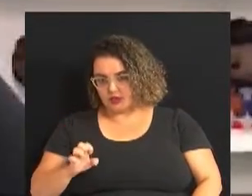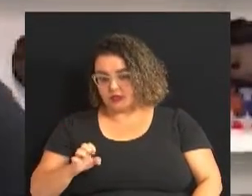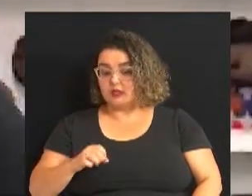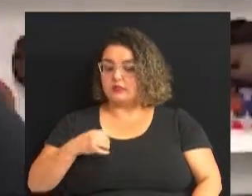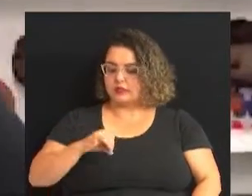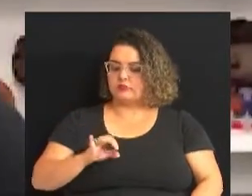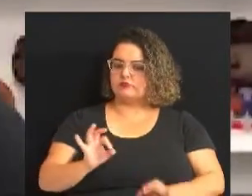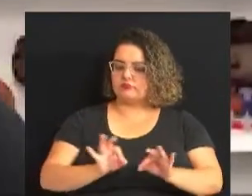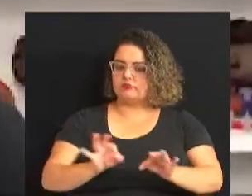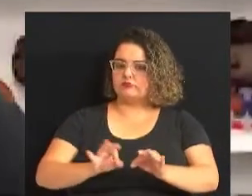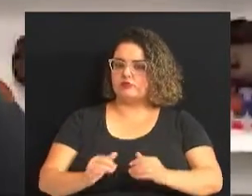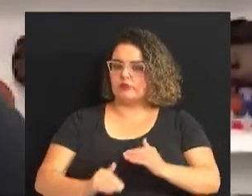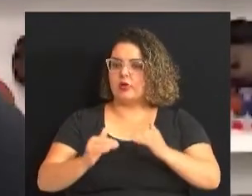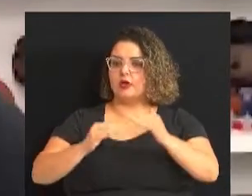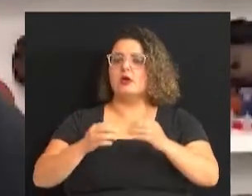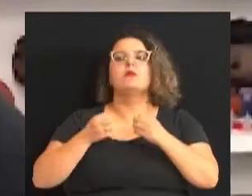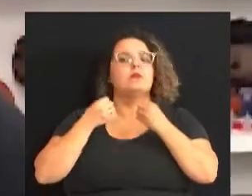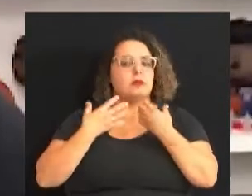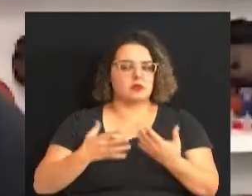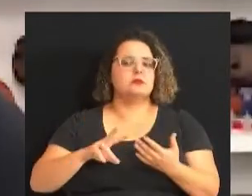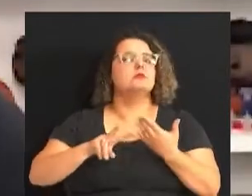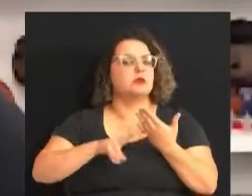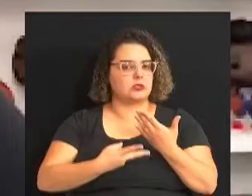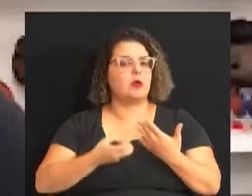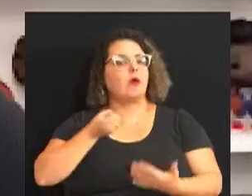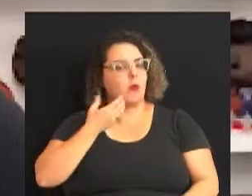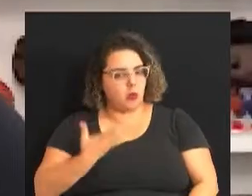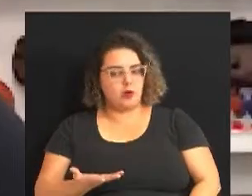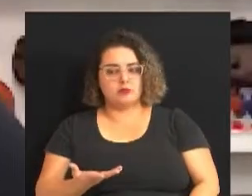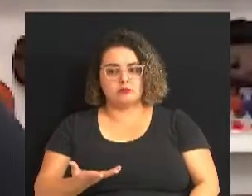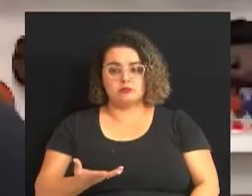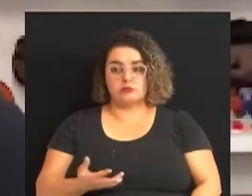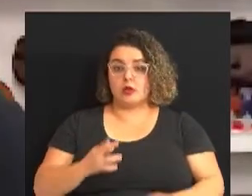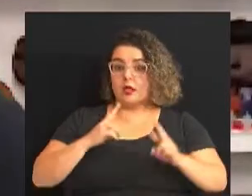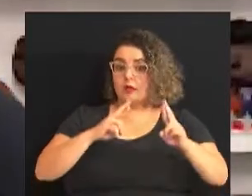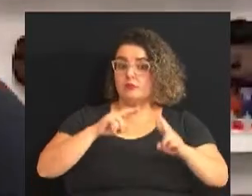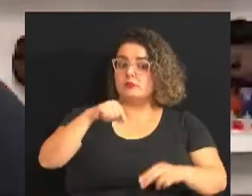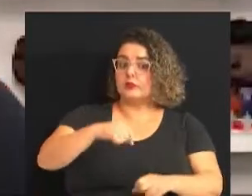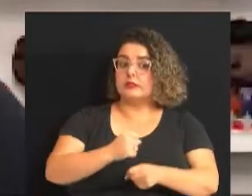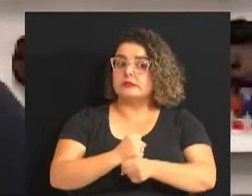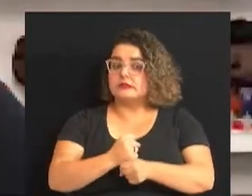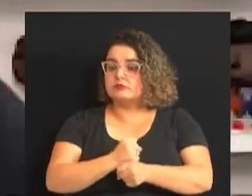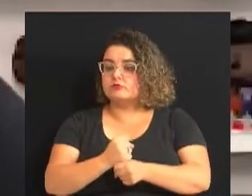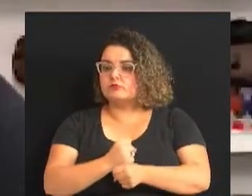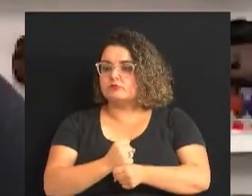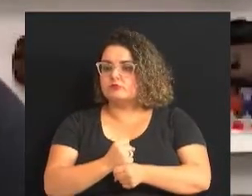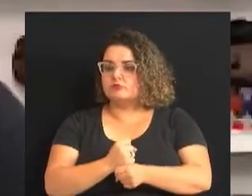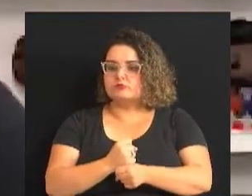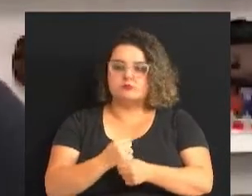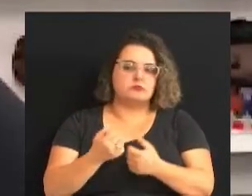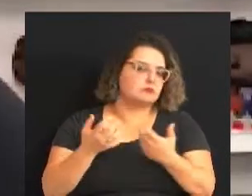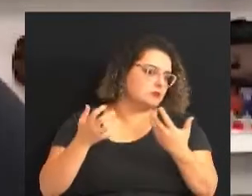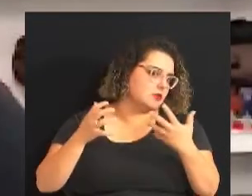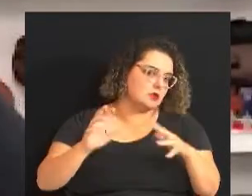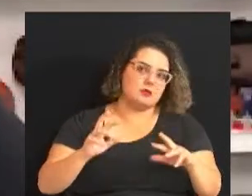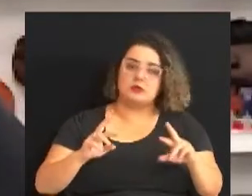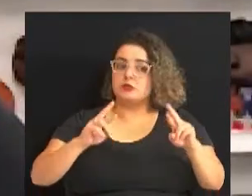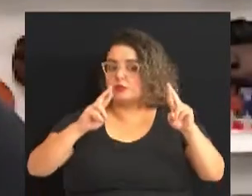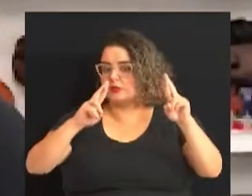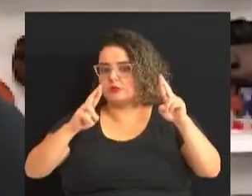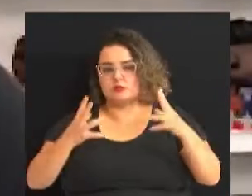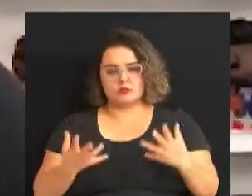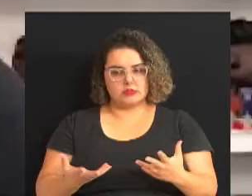pode render frutos. Então, assim, a expectativa que eu tenho em relação a ele para esse ano, eu não quero nem colocar essa expectativa,